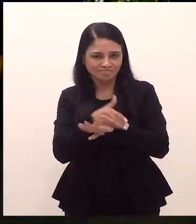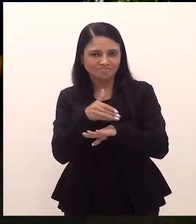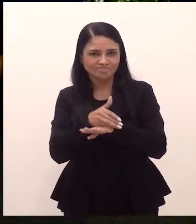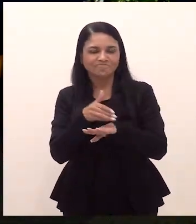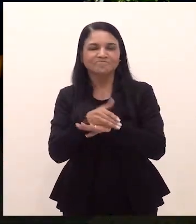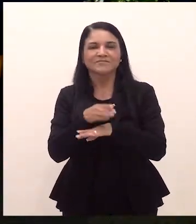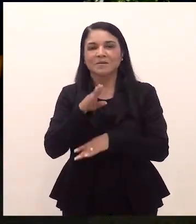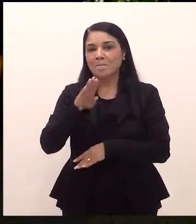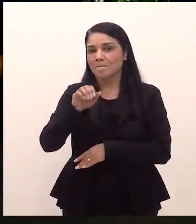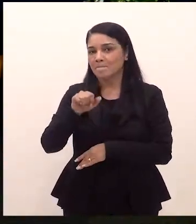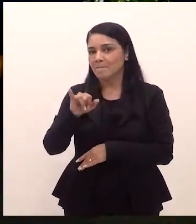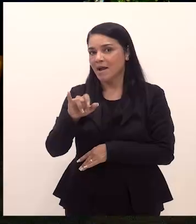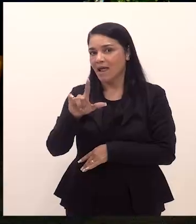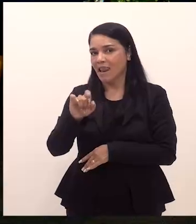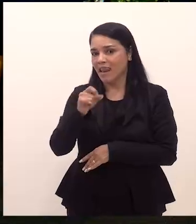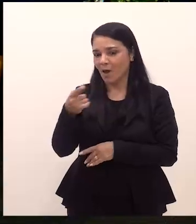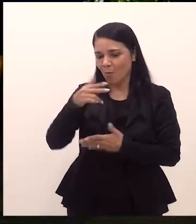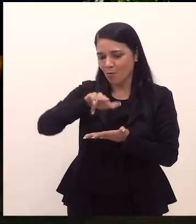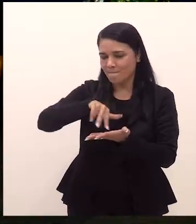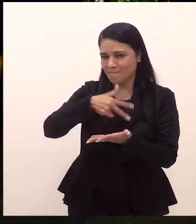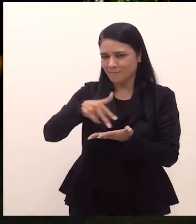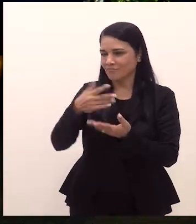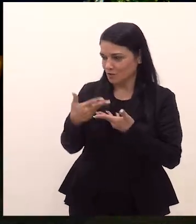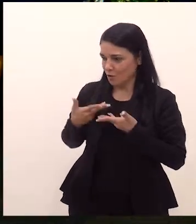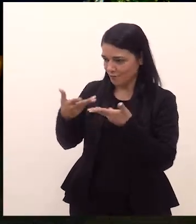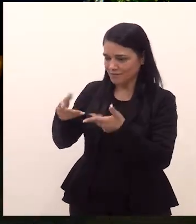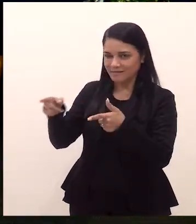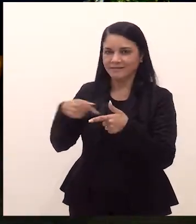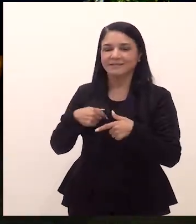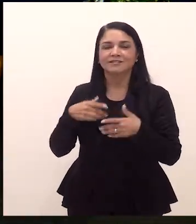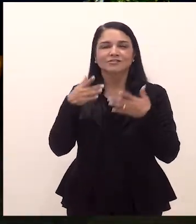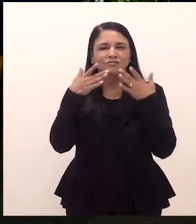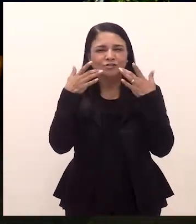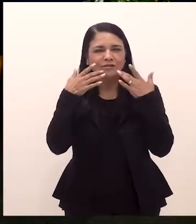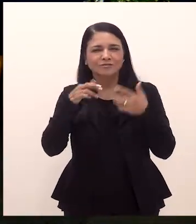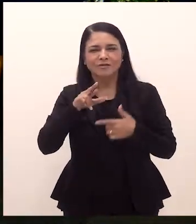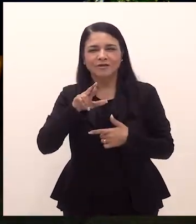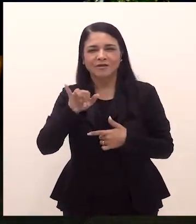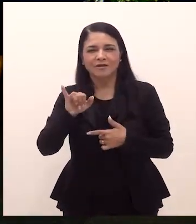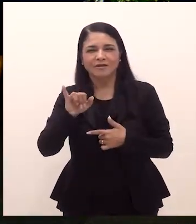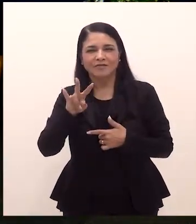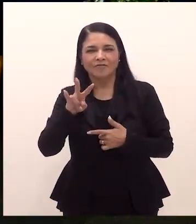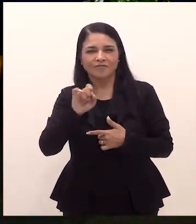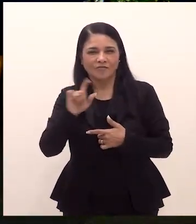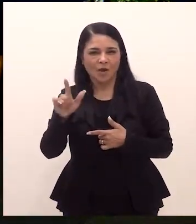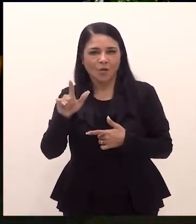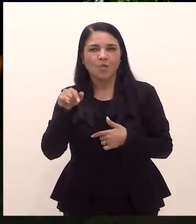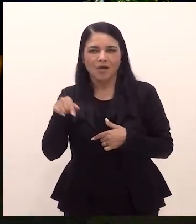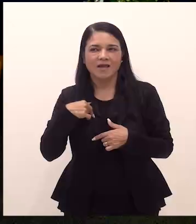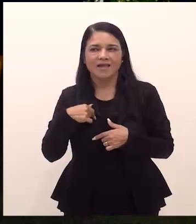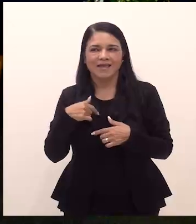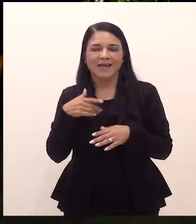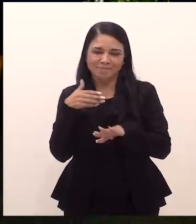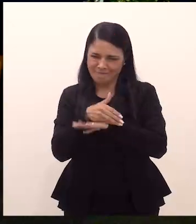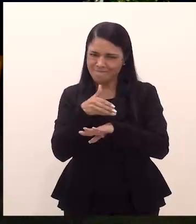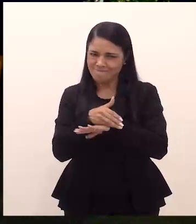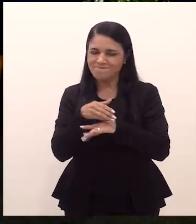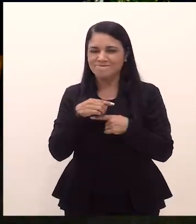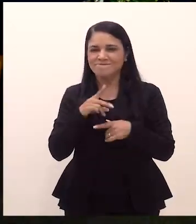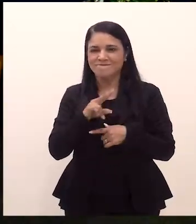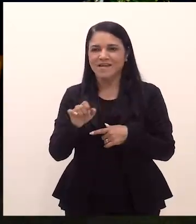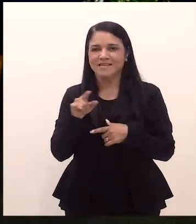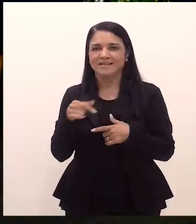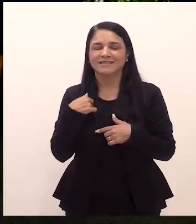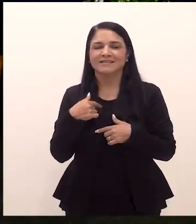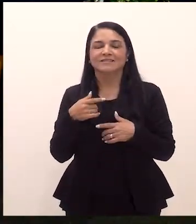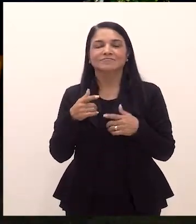dúvida, espero estar lá, nesse bailão aí que vai acontecer. Você é minha convidada. Obrigada. Teatro Rival Aliás, também é um todos. lugar... mas vai estar todo mundo por lá, que